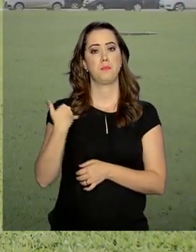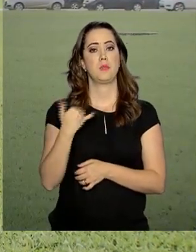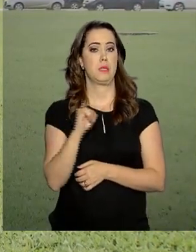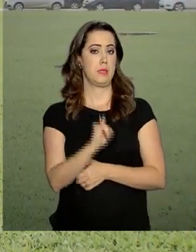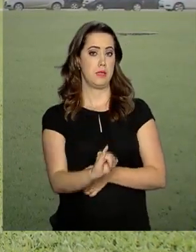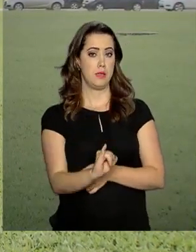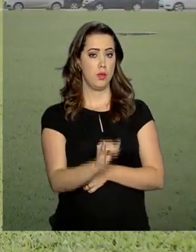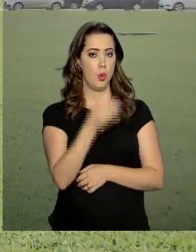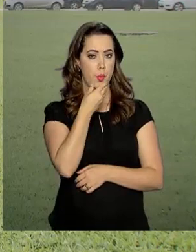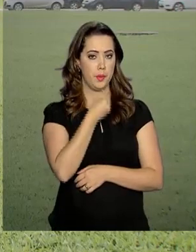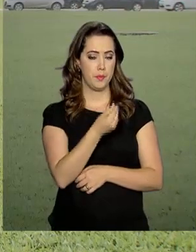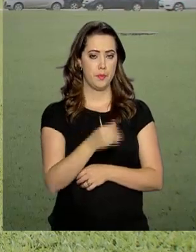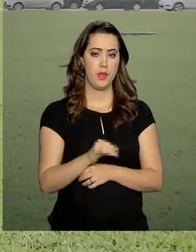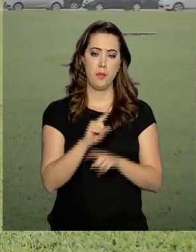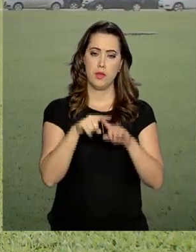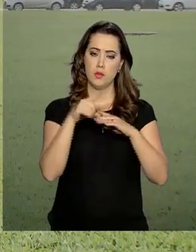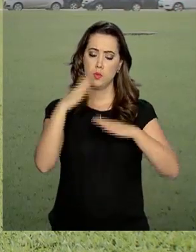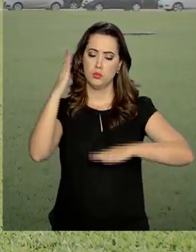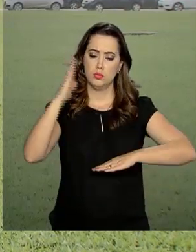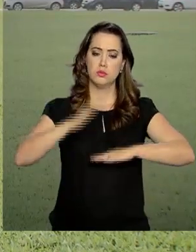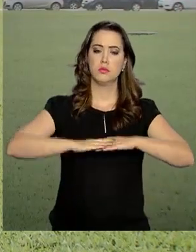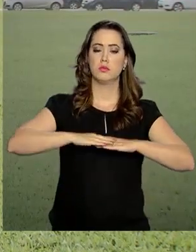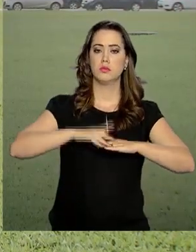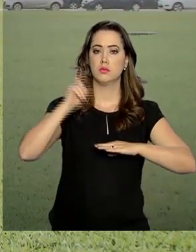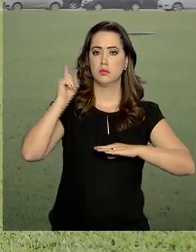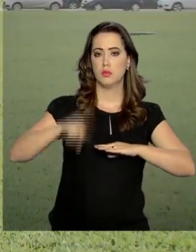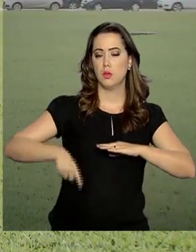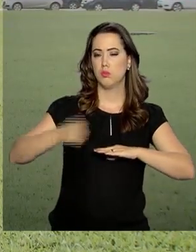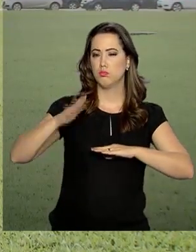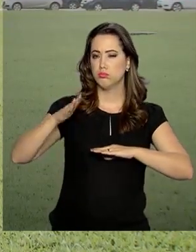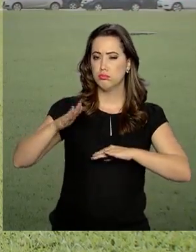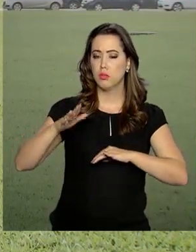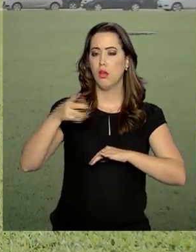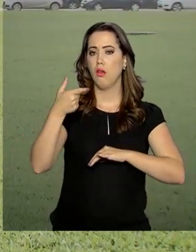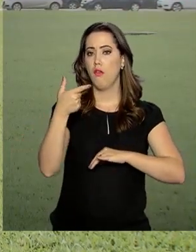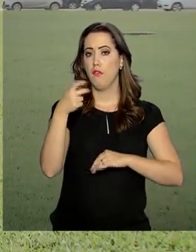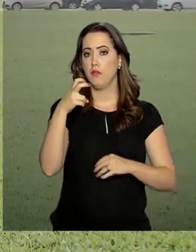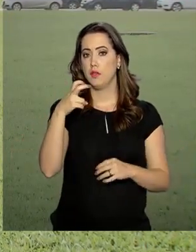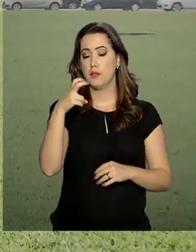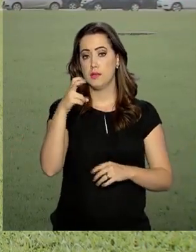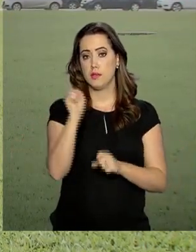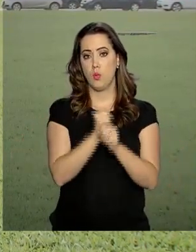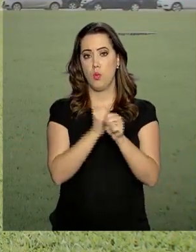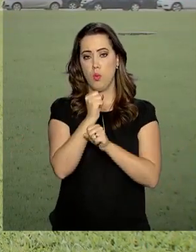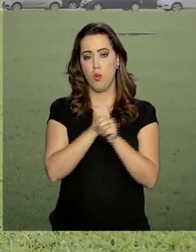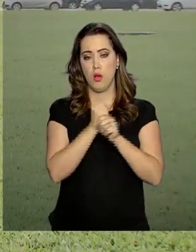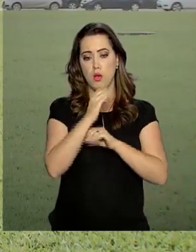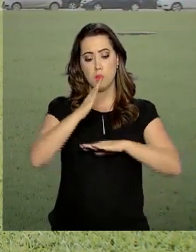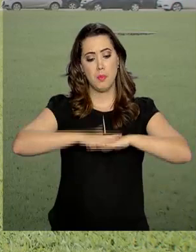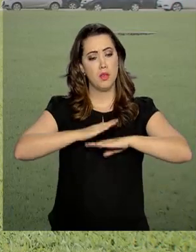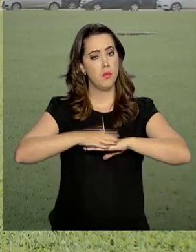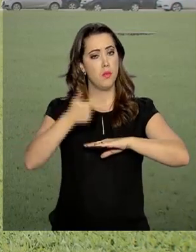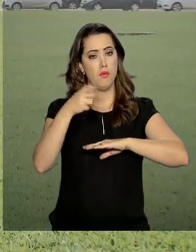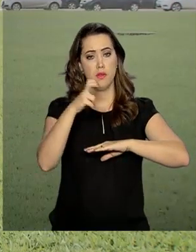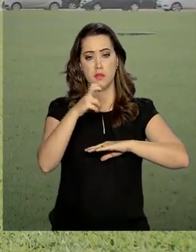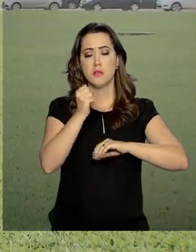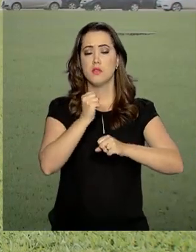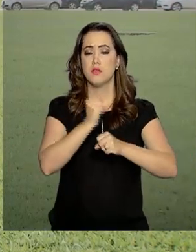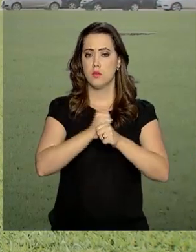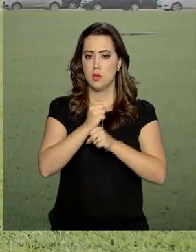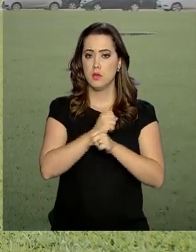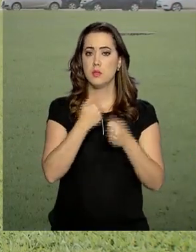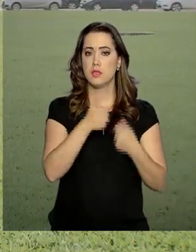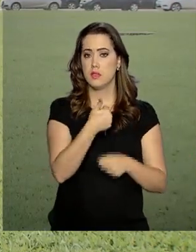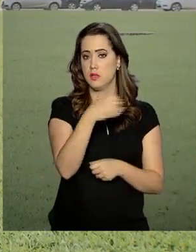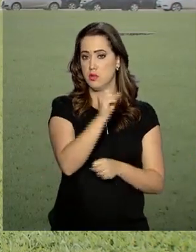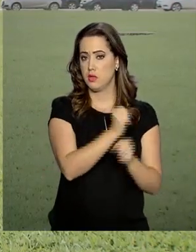homens. Já o tempo mínimo de contribuição será de pelo menos 25 anos, com no mínimo 10 anos como servidor